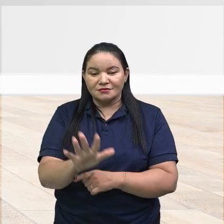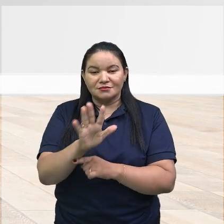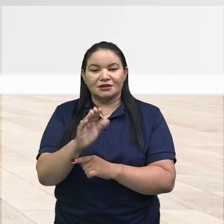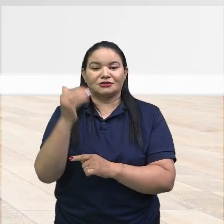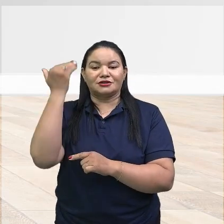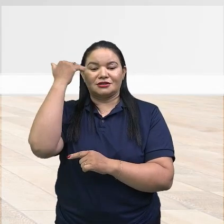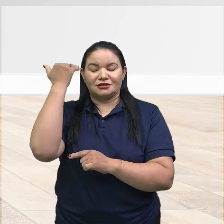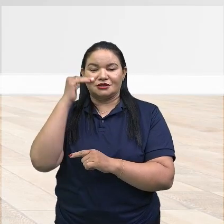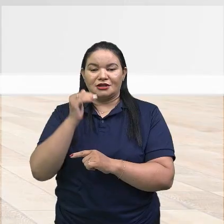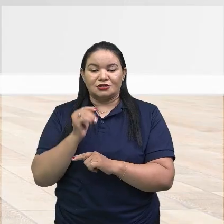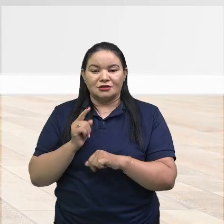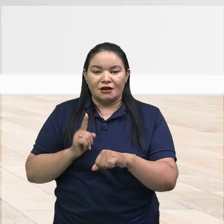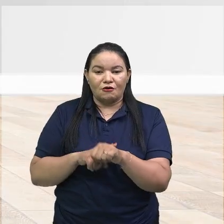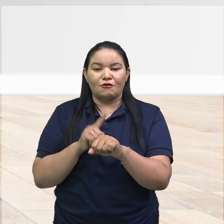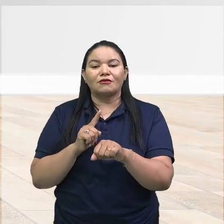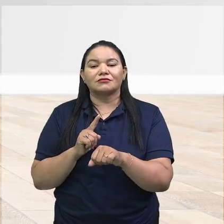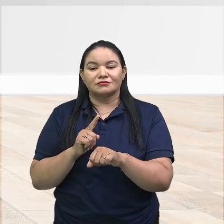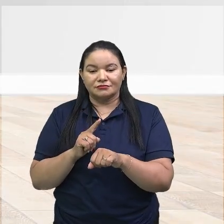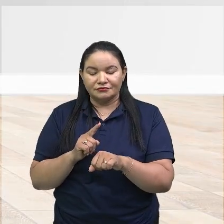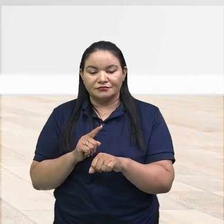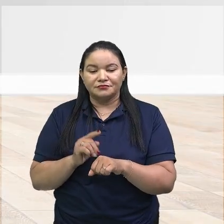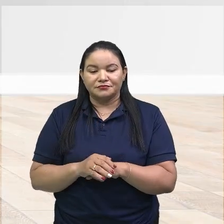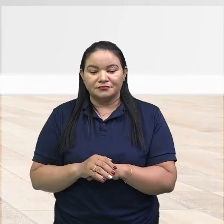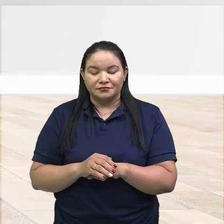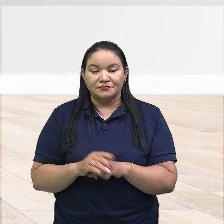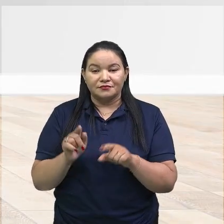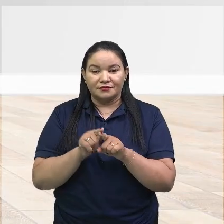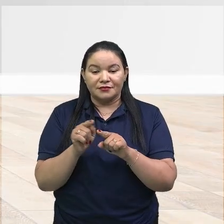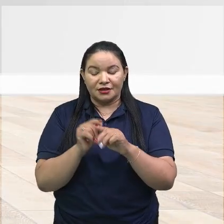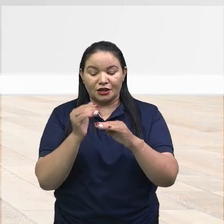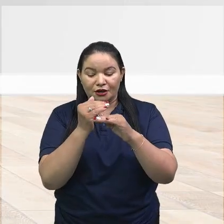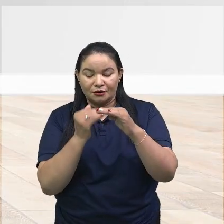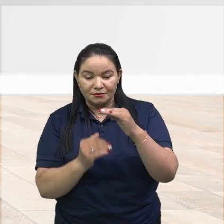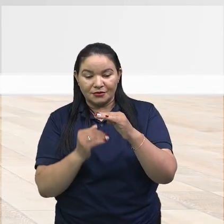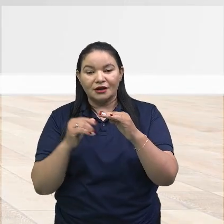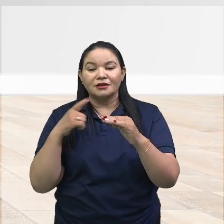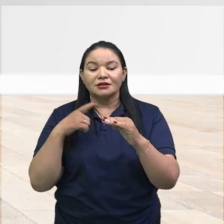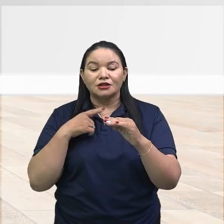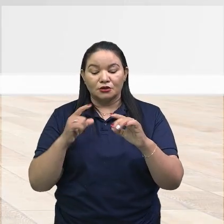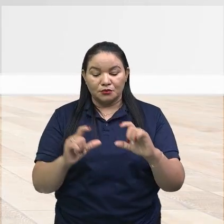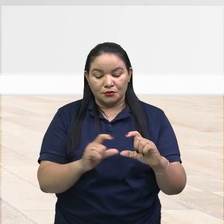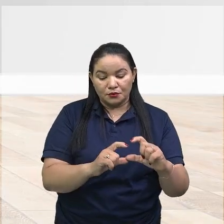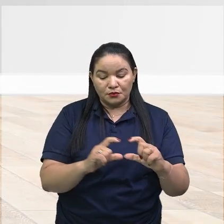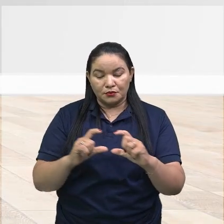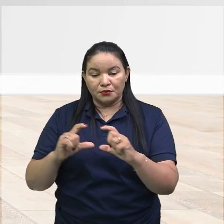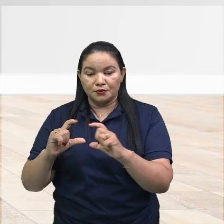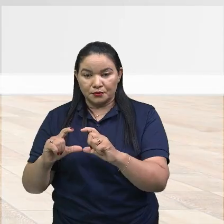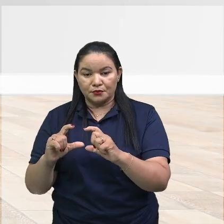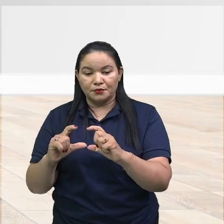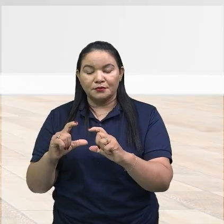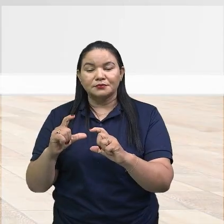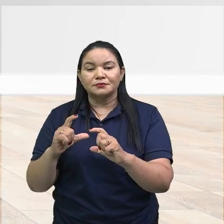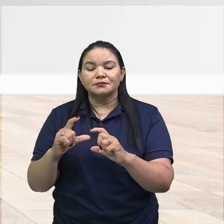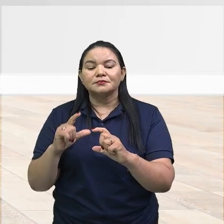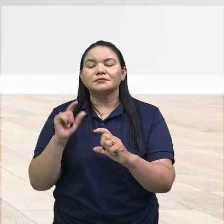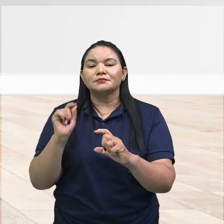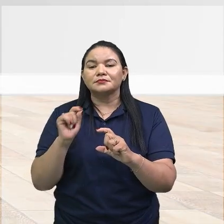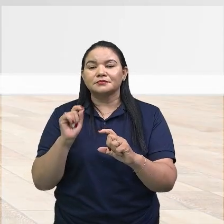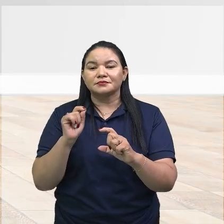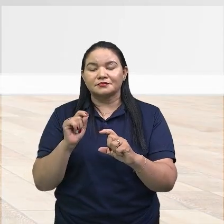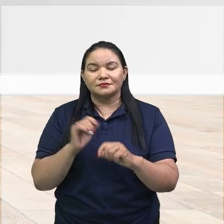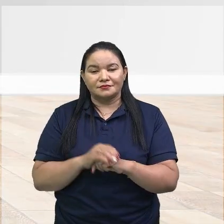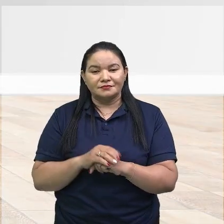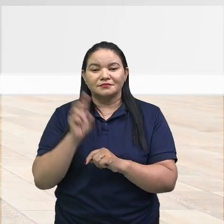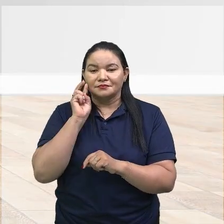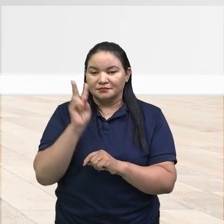querendo passar. E aí embaixo a gente tem dois símbolos também, né? Que trazem pra gente, esse daqui é um clássico, né? A gente